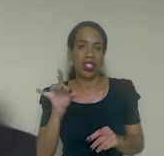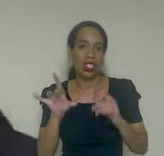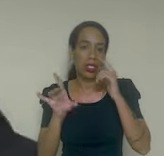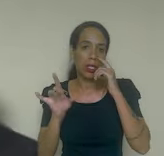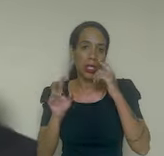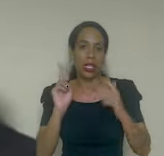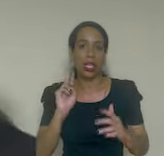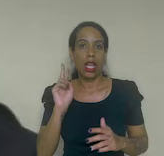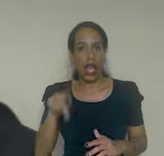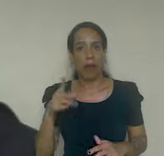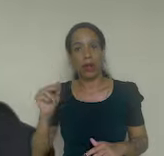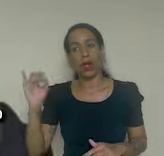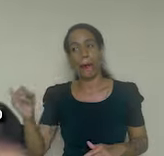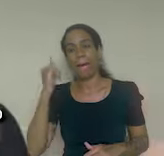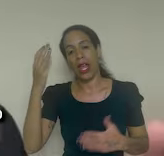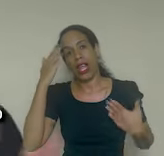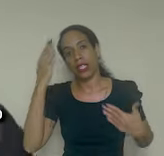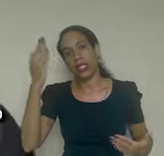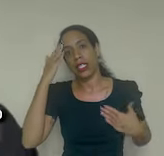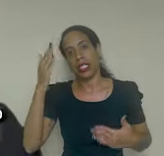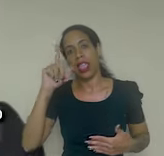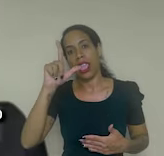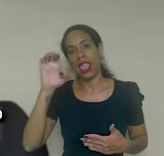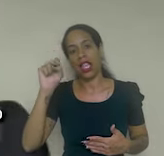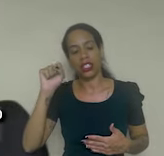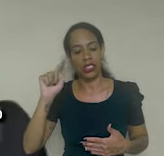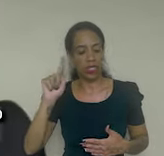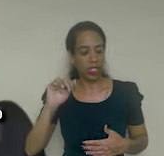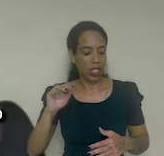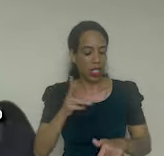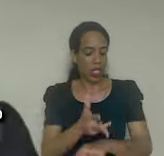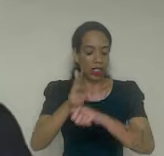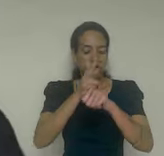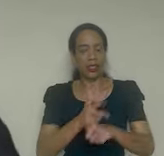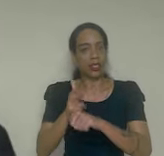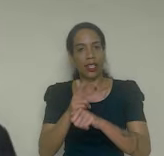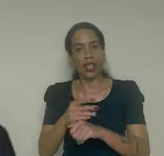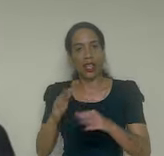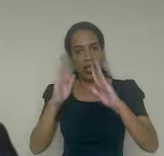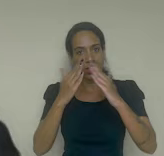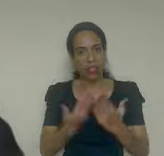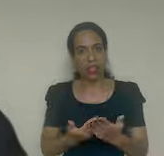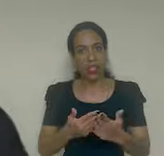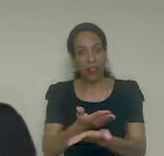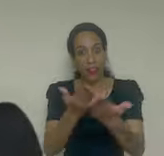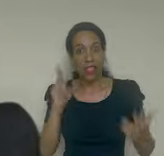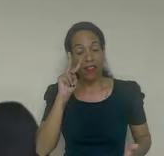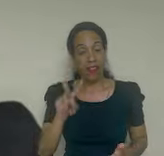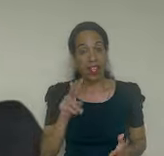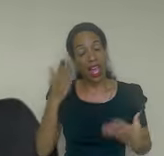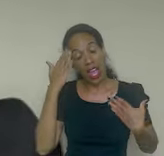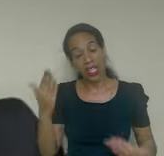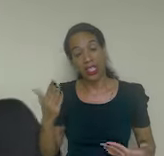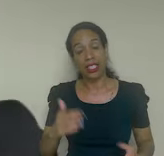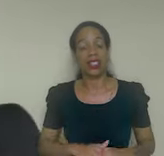sozinho, é sempre muito importante. Agradeço aqui ao Legi que esteve conosco aqui nessa gravação, ao pessoal da escola, e a você que nos assistiu também